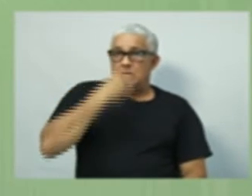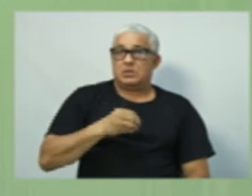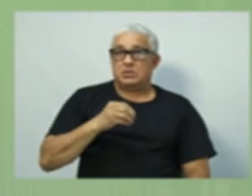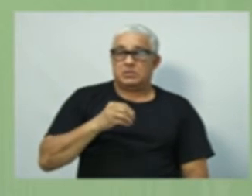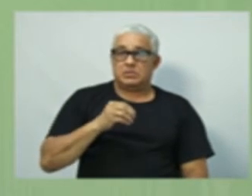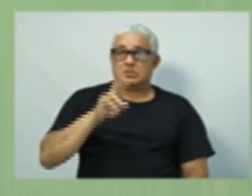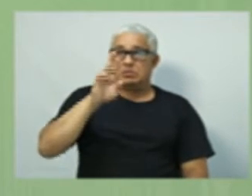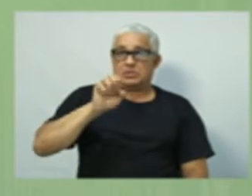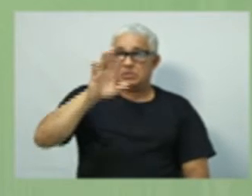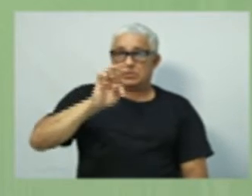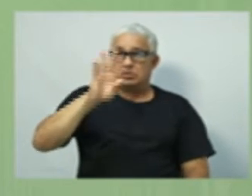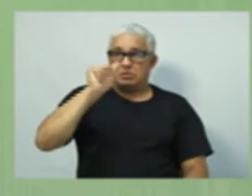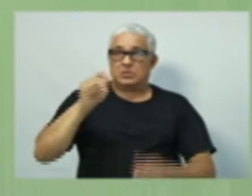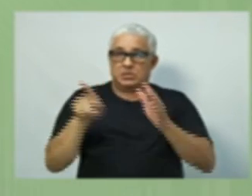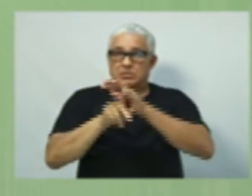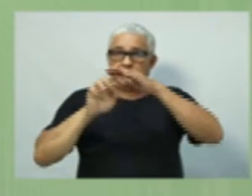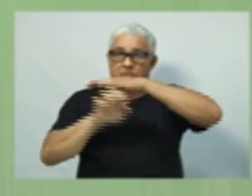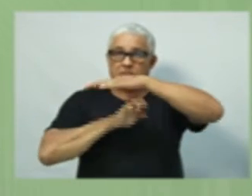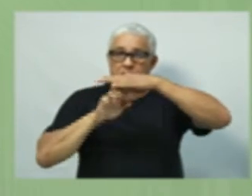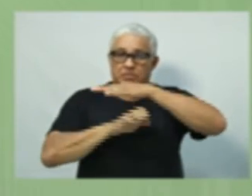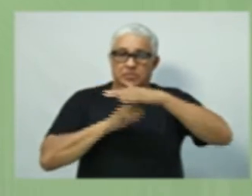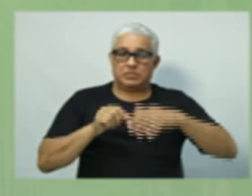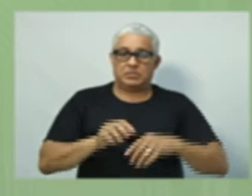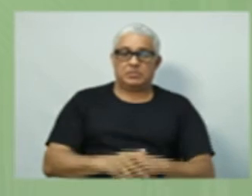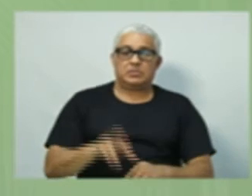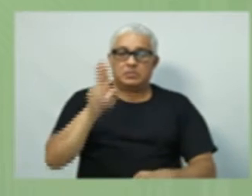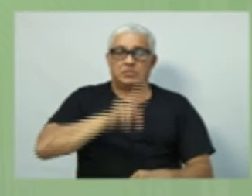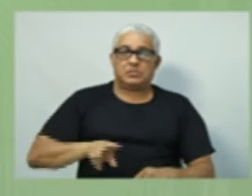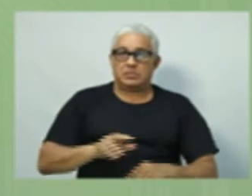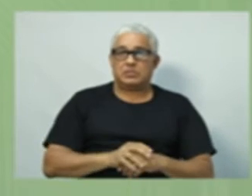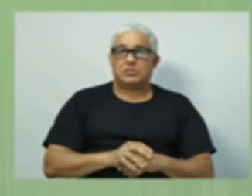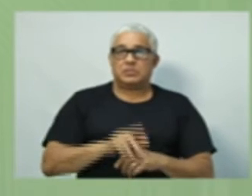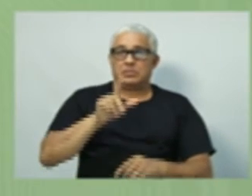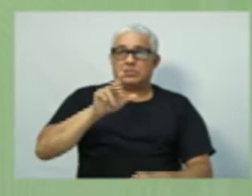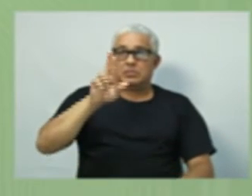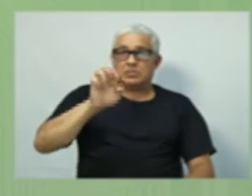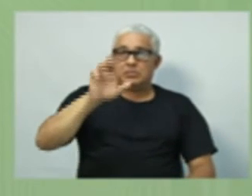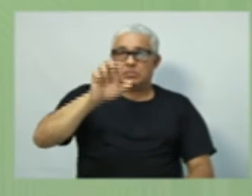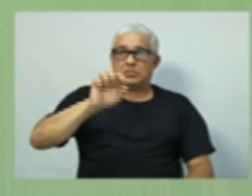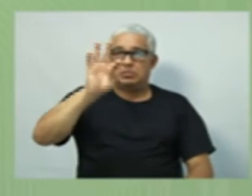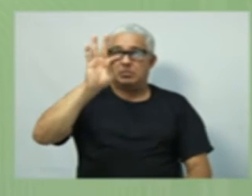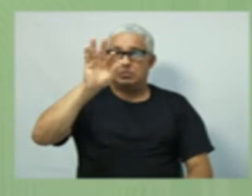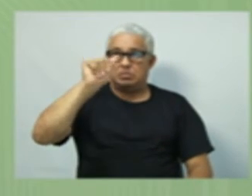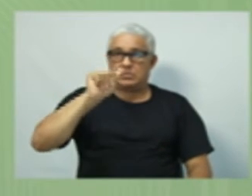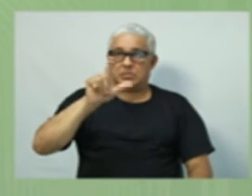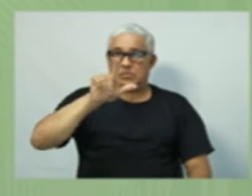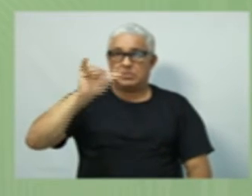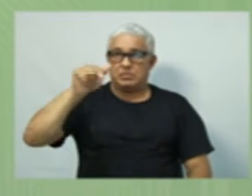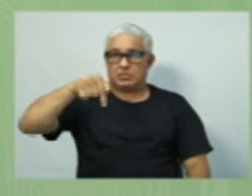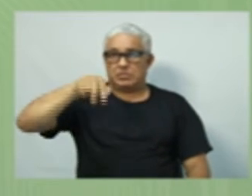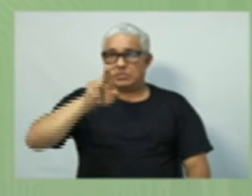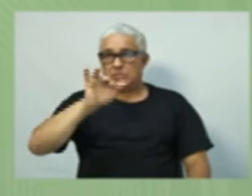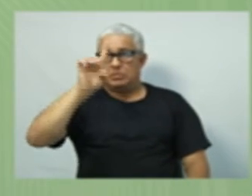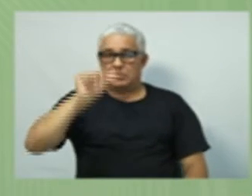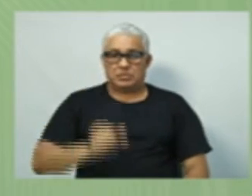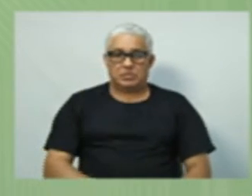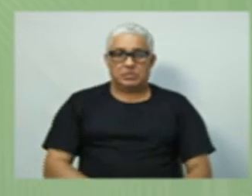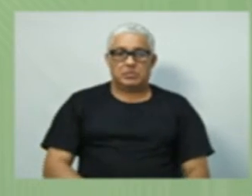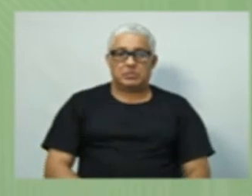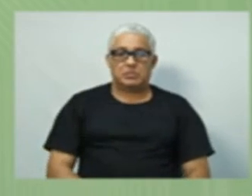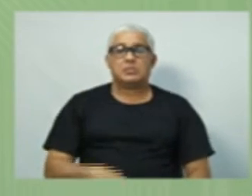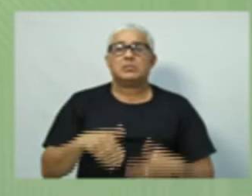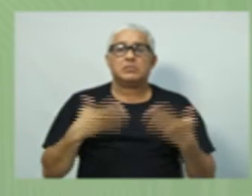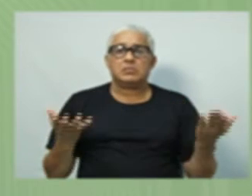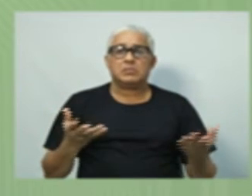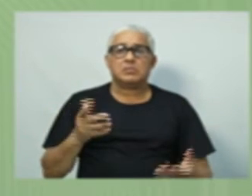sendo utilizada normalmente a receita líquida como base da receita ok quase tudo criatividade a